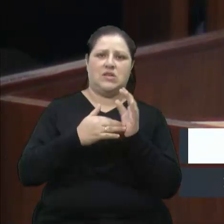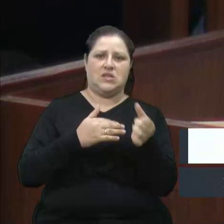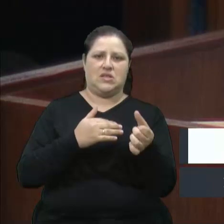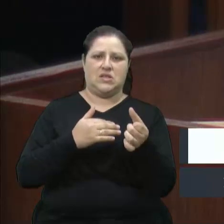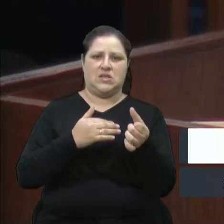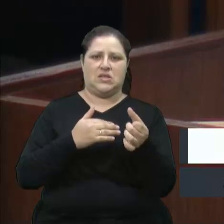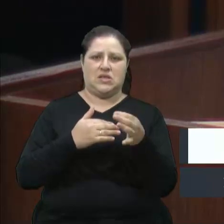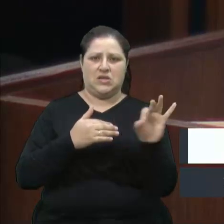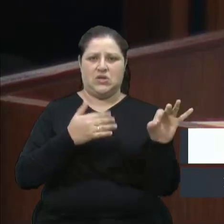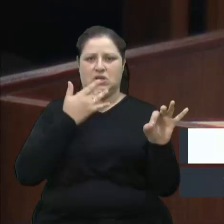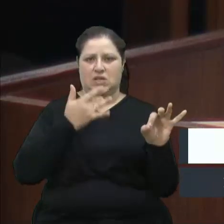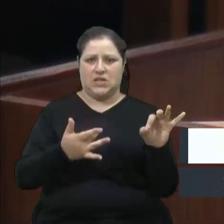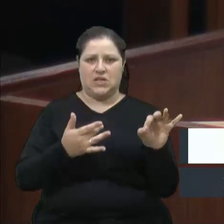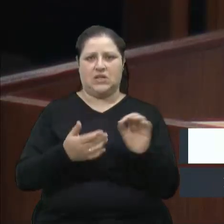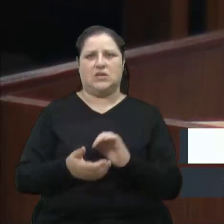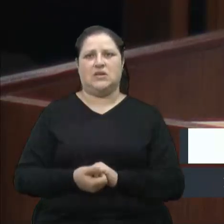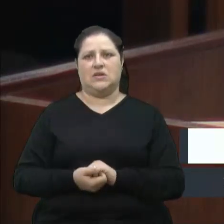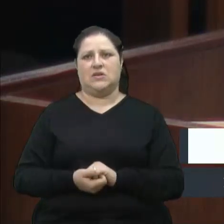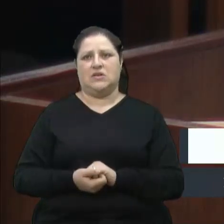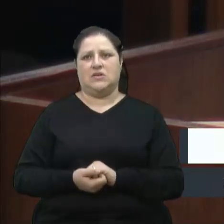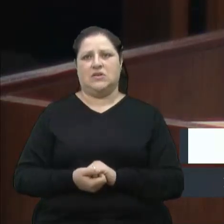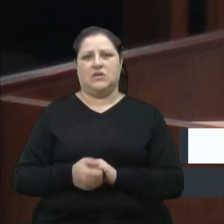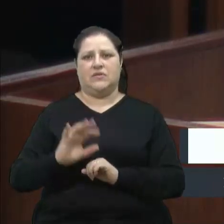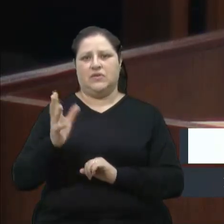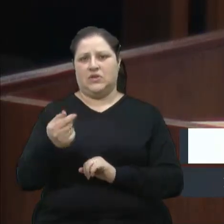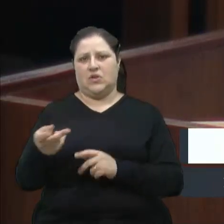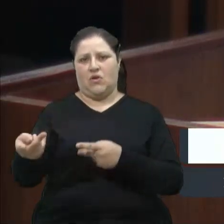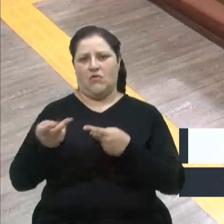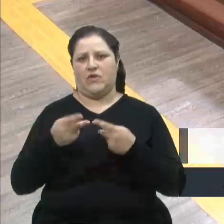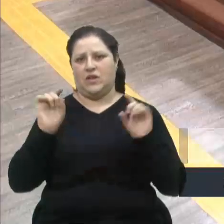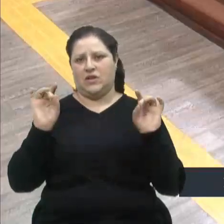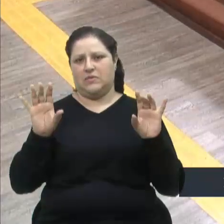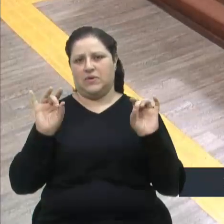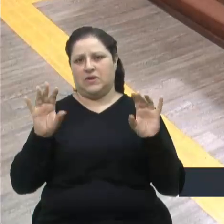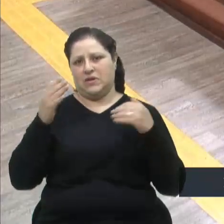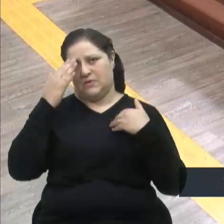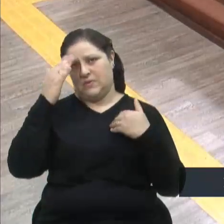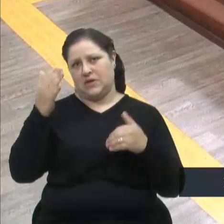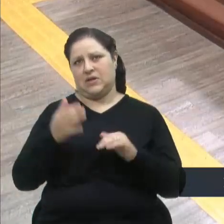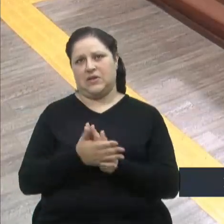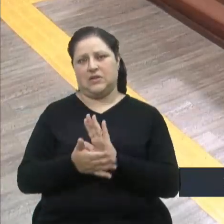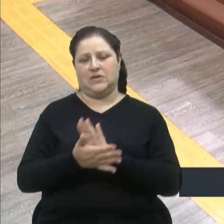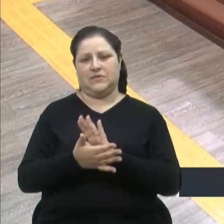são nossos convidados especiais. Muito obrigada. Obrigado.